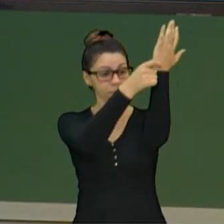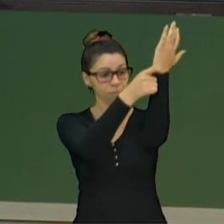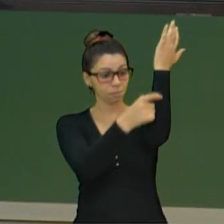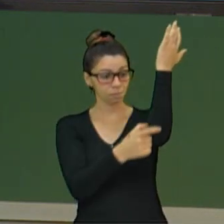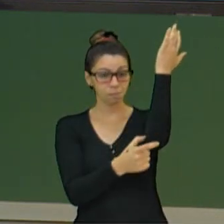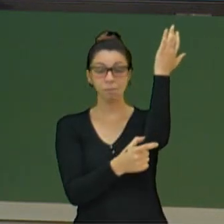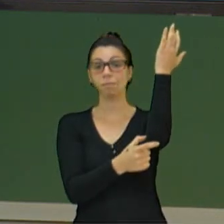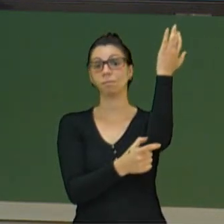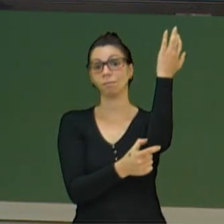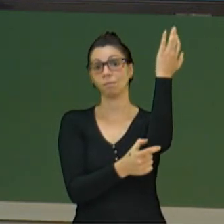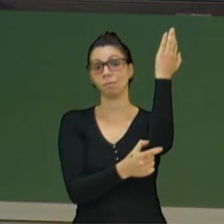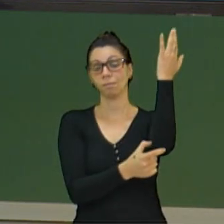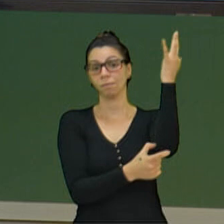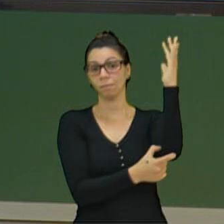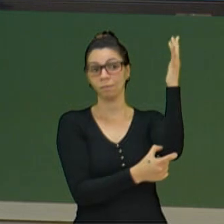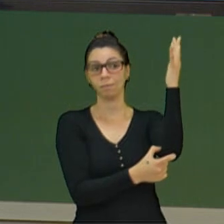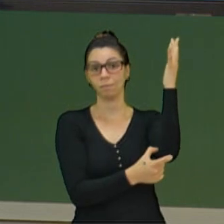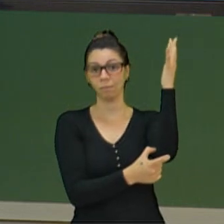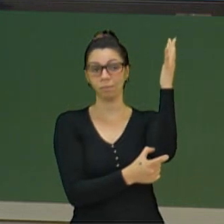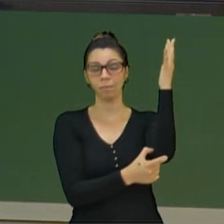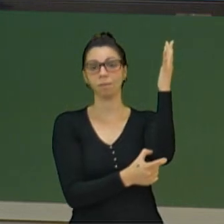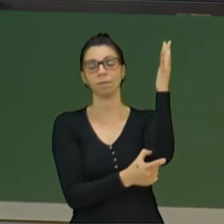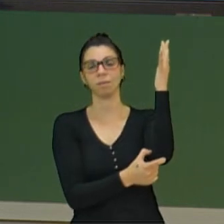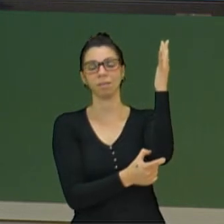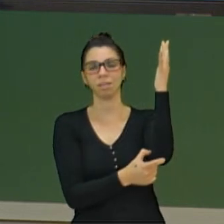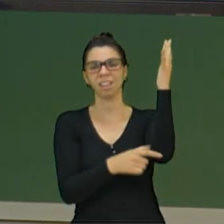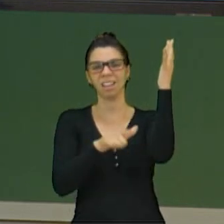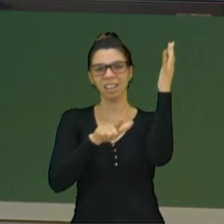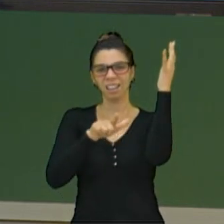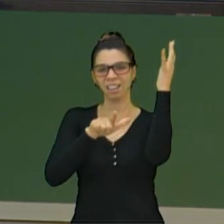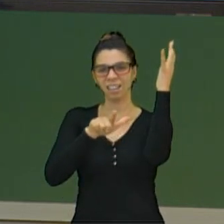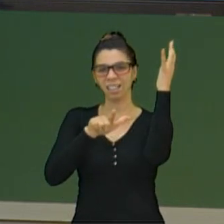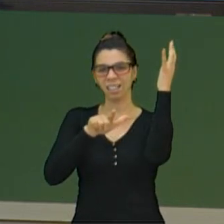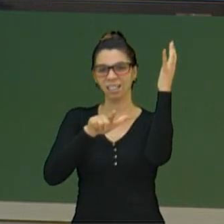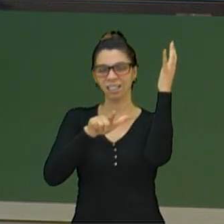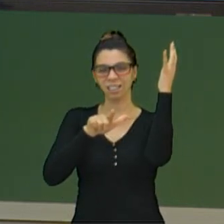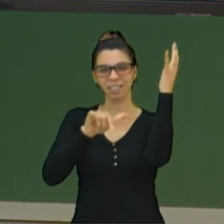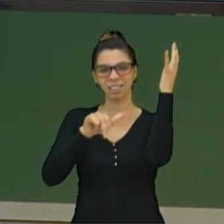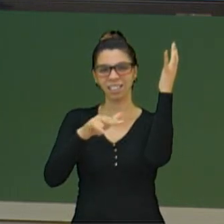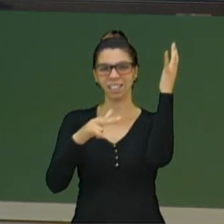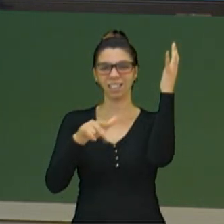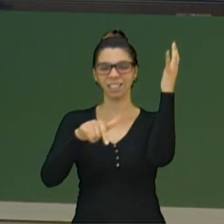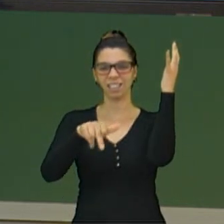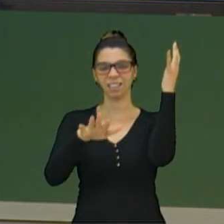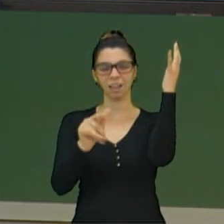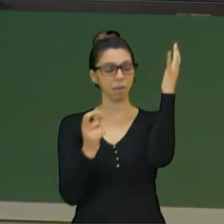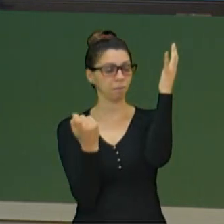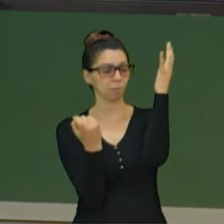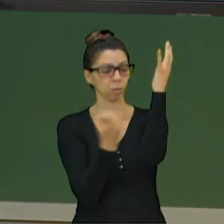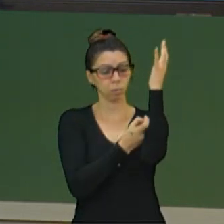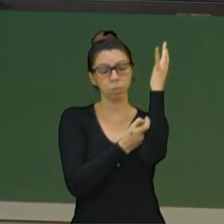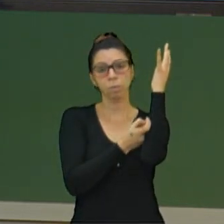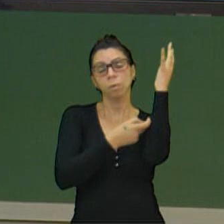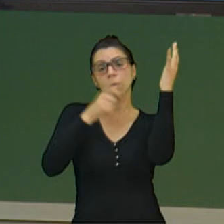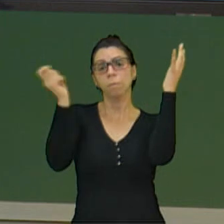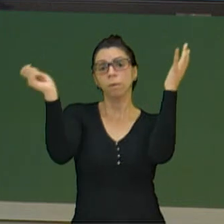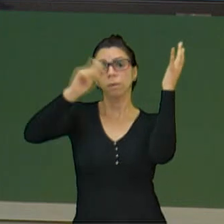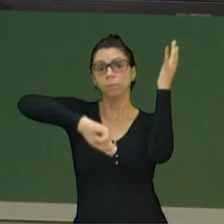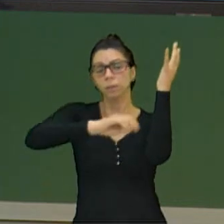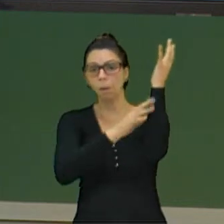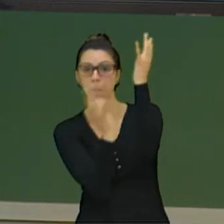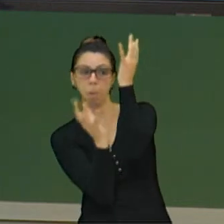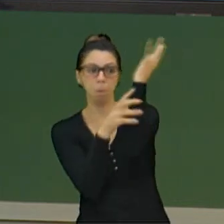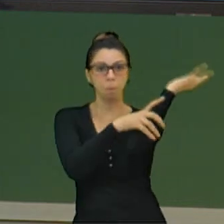caule lignado, que tem aquela lignina, que é aquela substância que deixa o caule duro, porque ele precisa dar sustentação